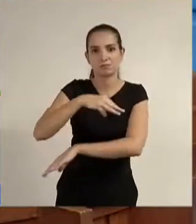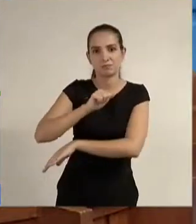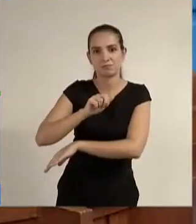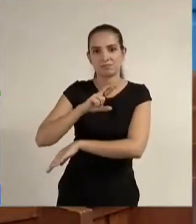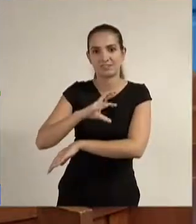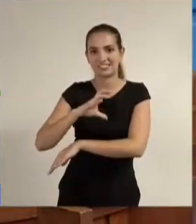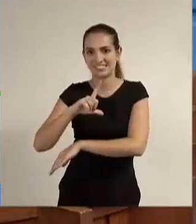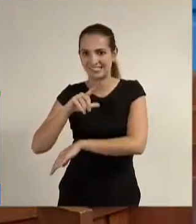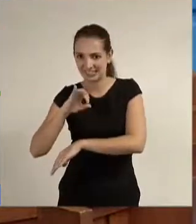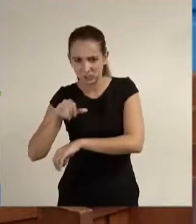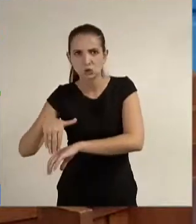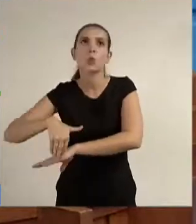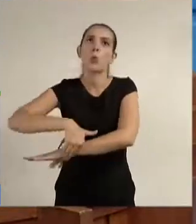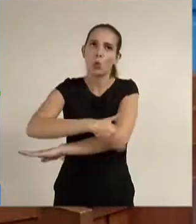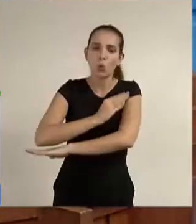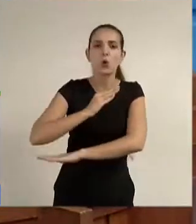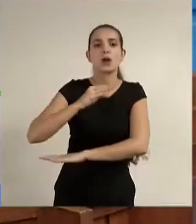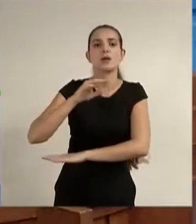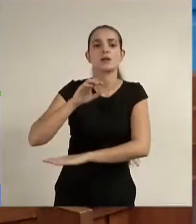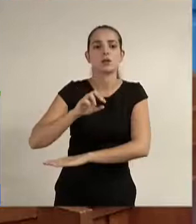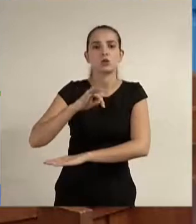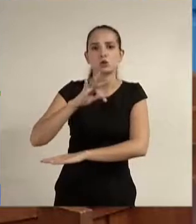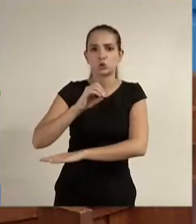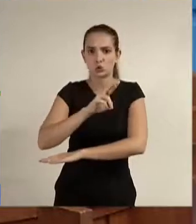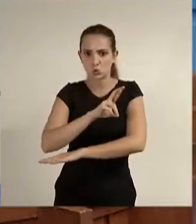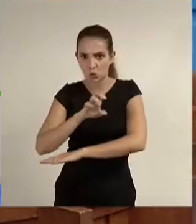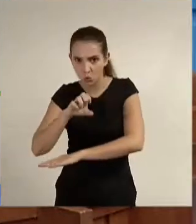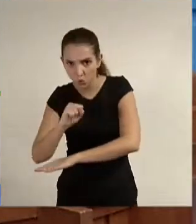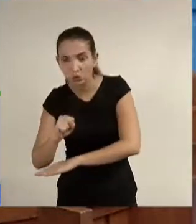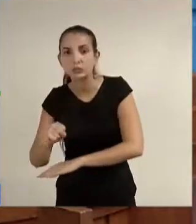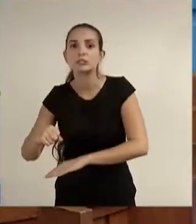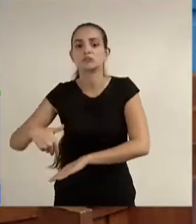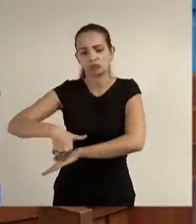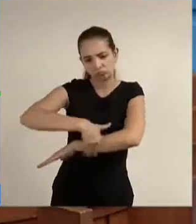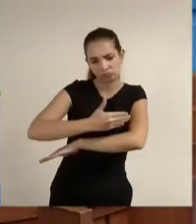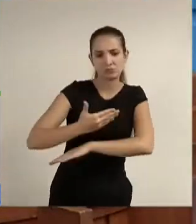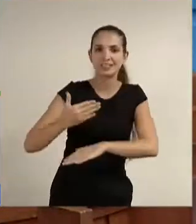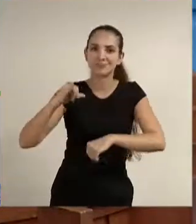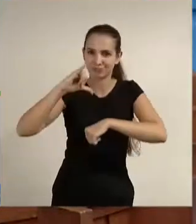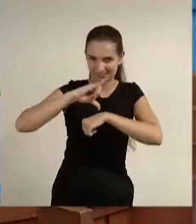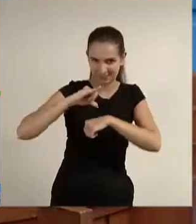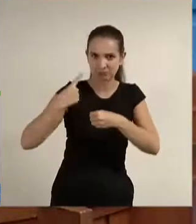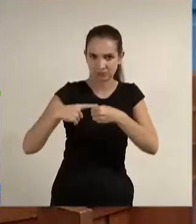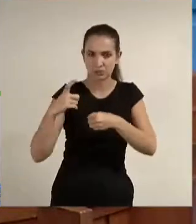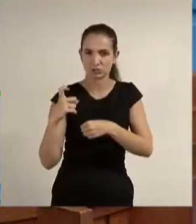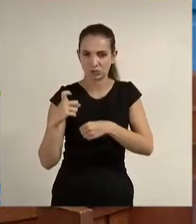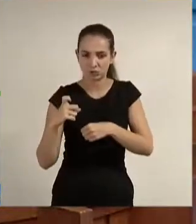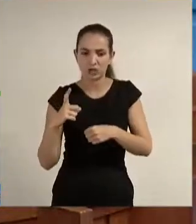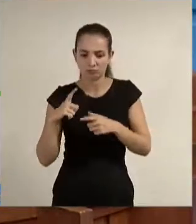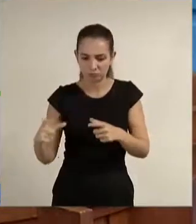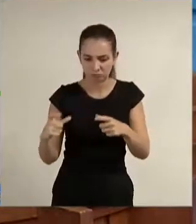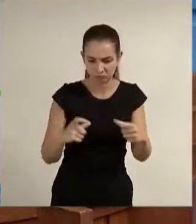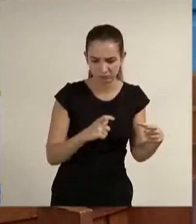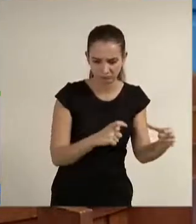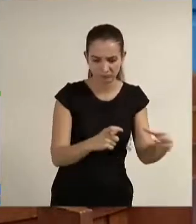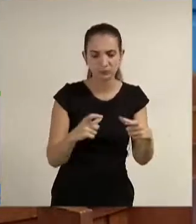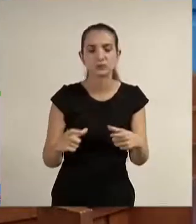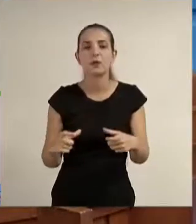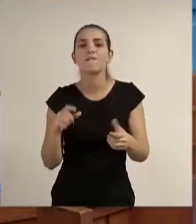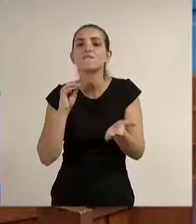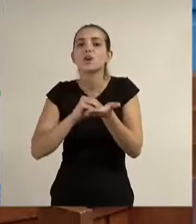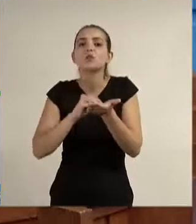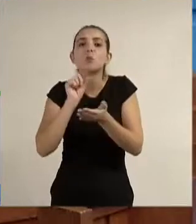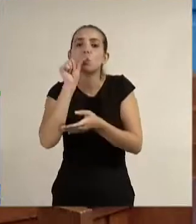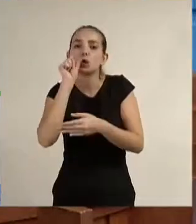Torres estão quase que totalmente recapeadas. Falta apenas um trecho da Avenida Marcelino